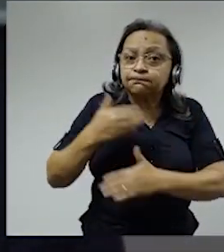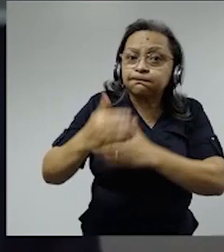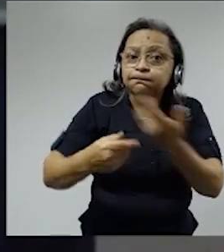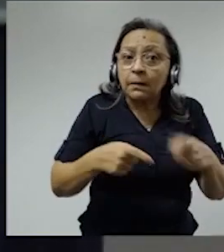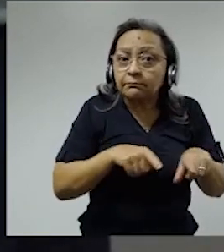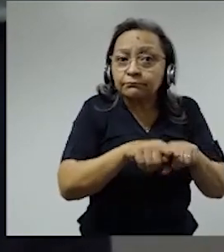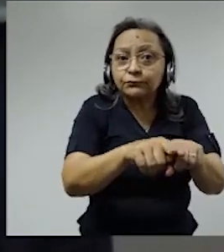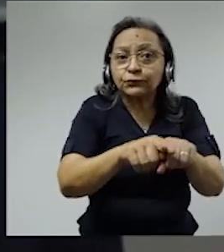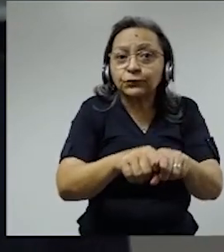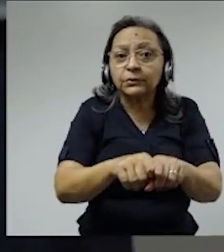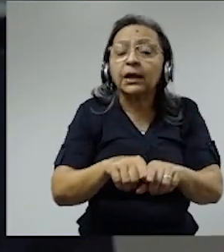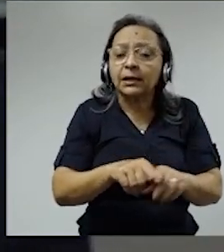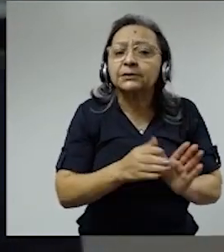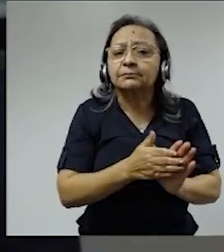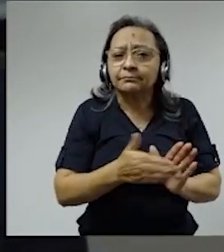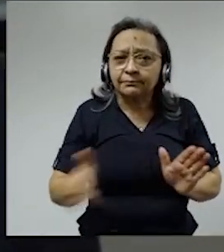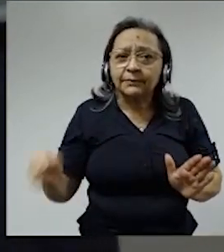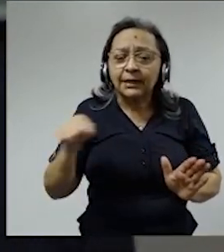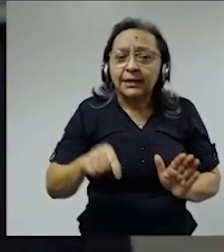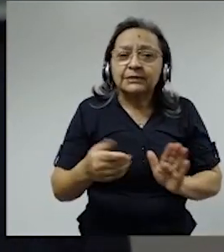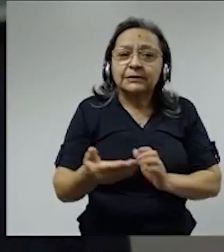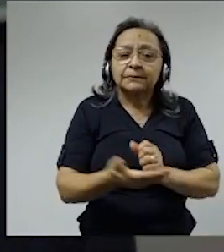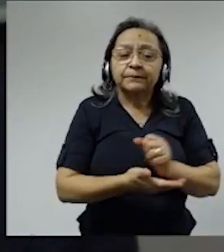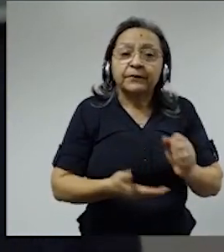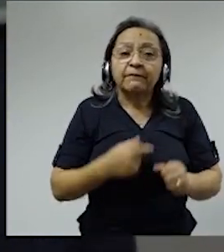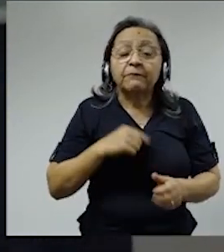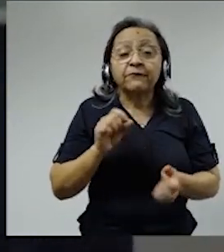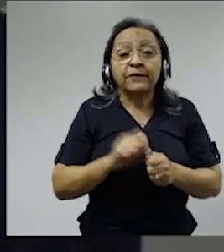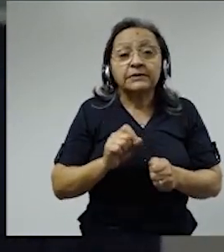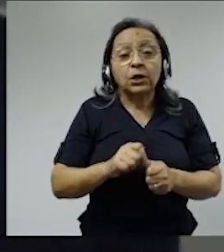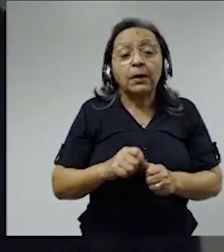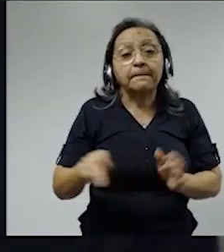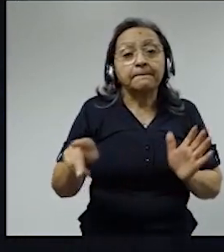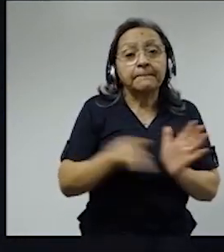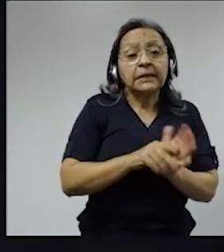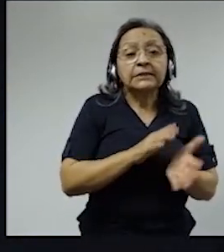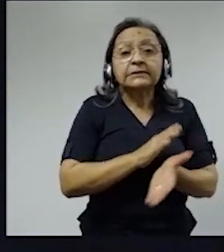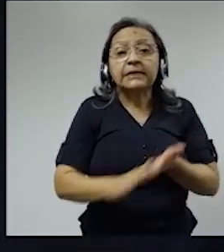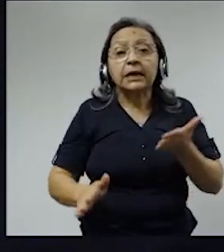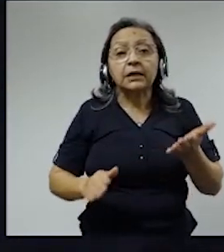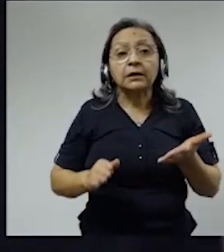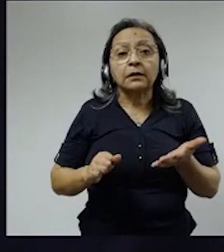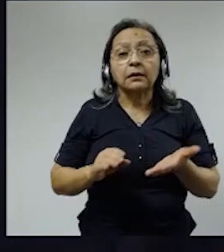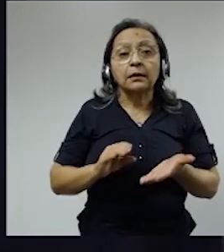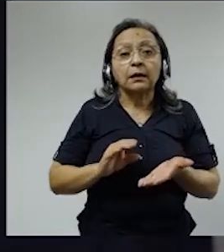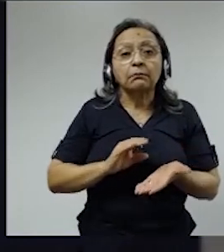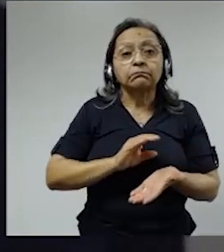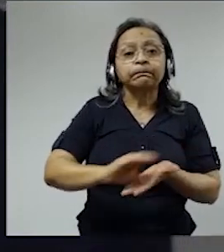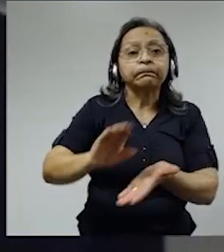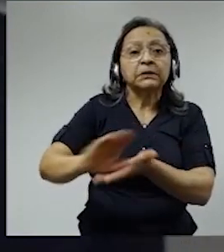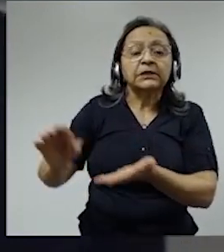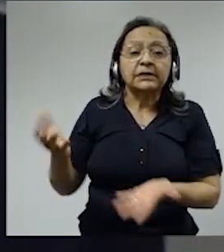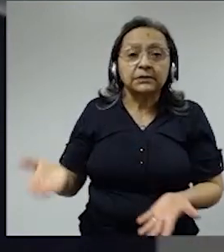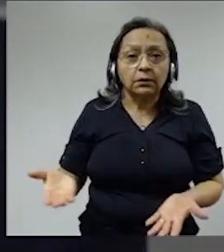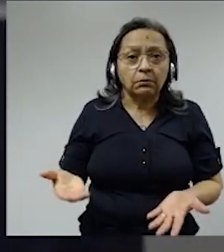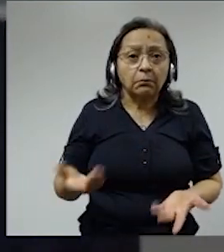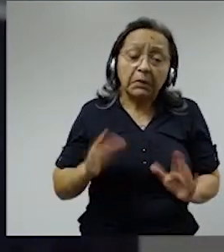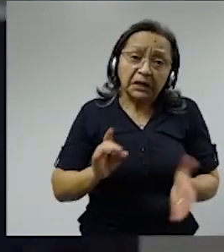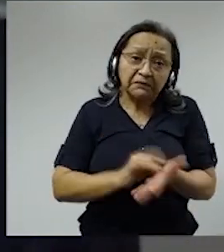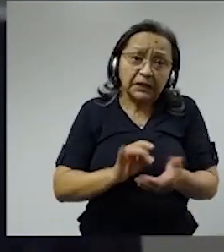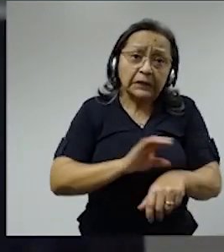partem dessa premissa, que vamos fazer uma expropriação sem indenização. Na verdade, a gente sabe que a Constituição Federal proíbe isso,